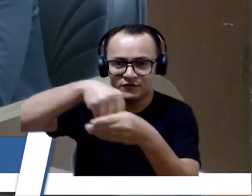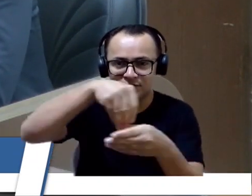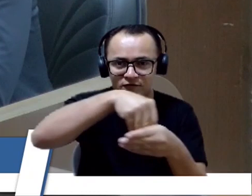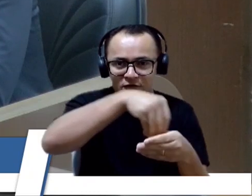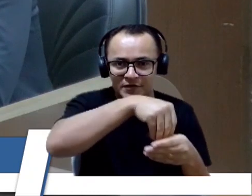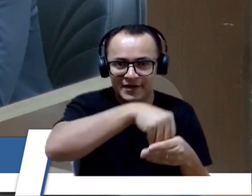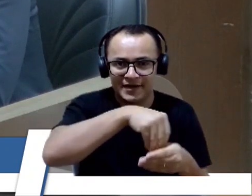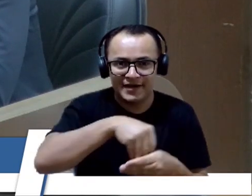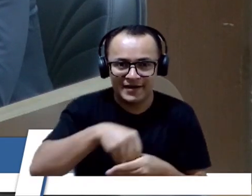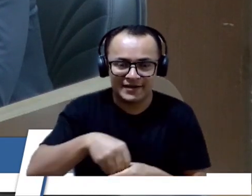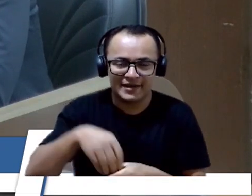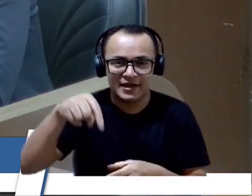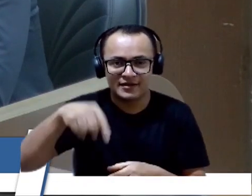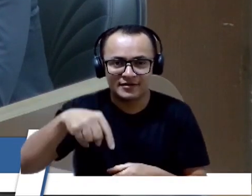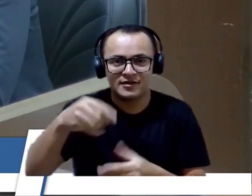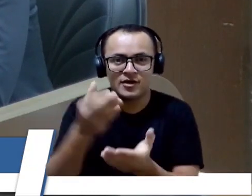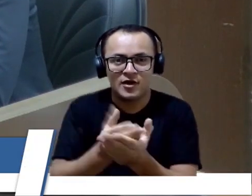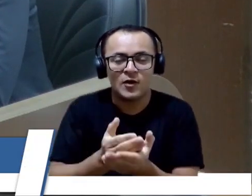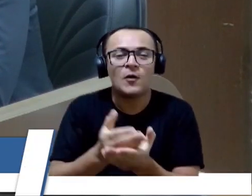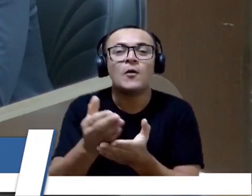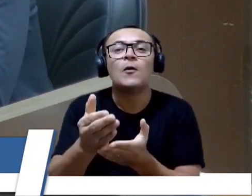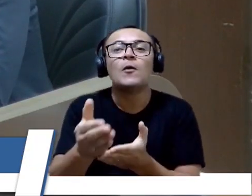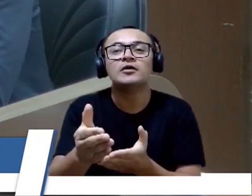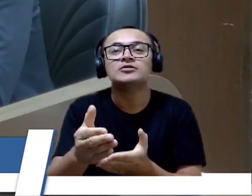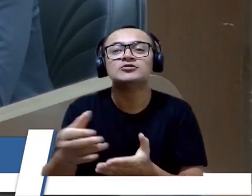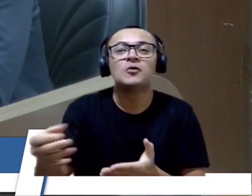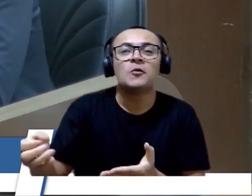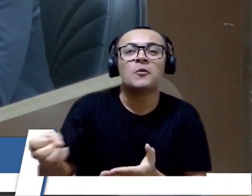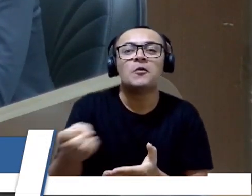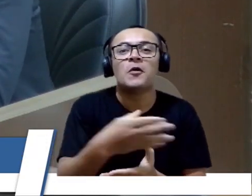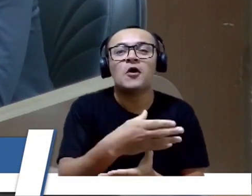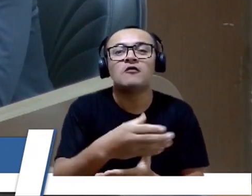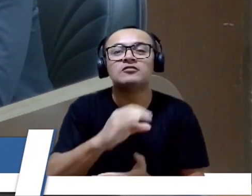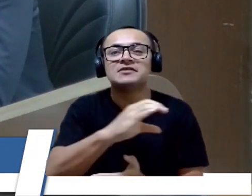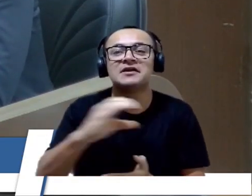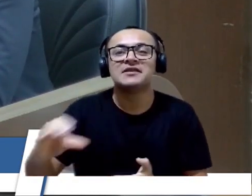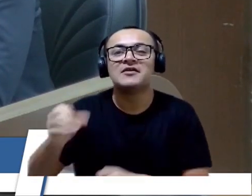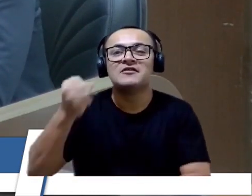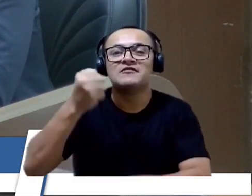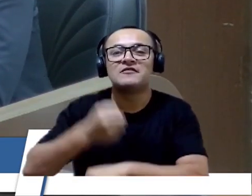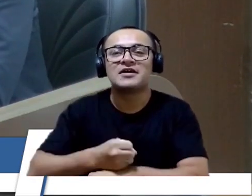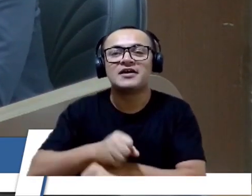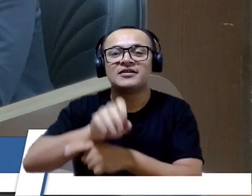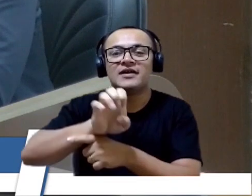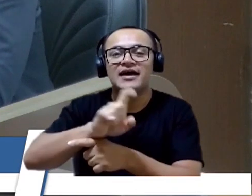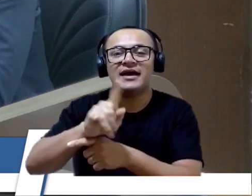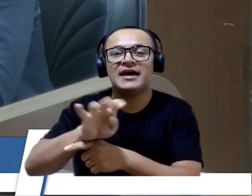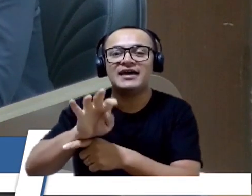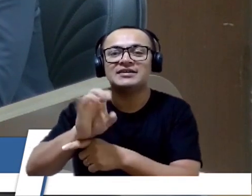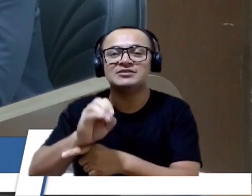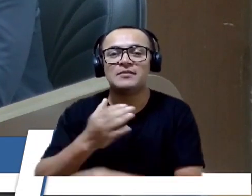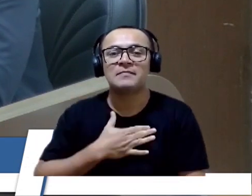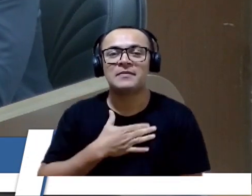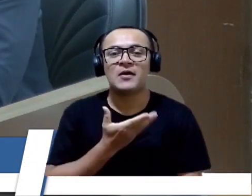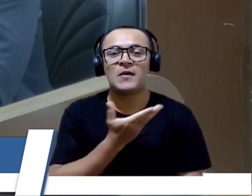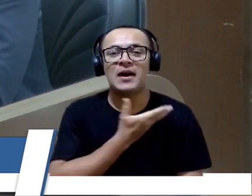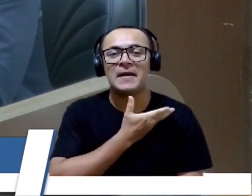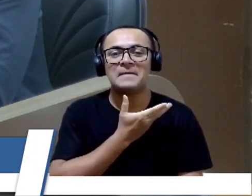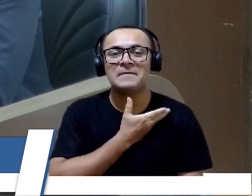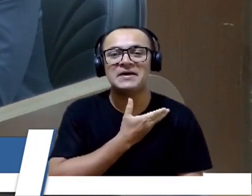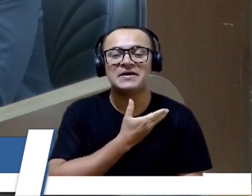a partir de hoje, o mais novo cidadão francano, o Ezio, meu amigo, que é o